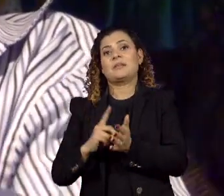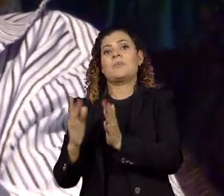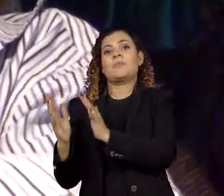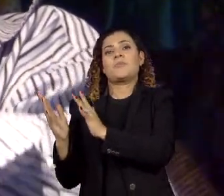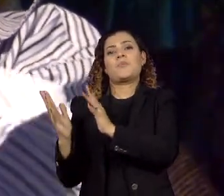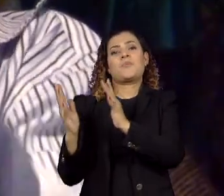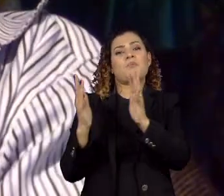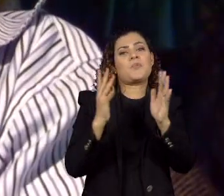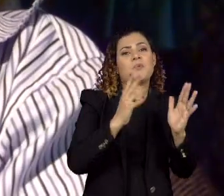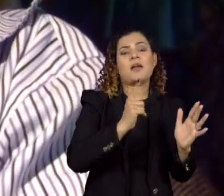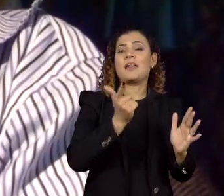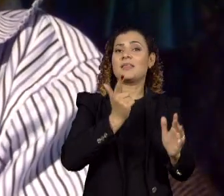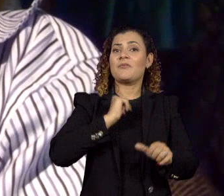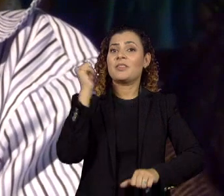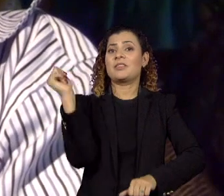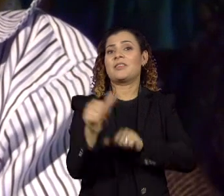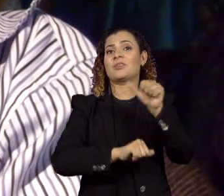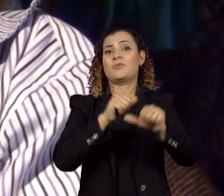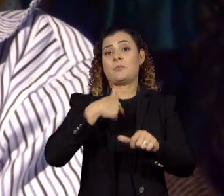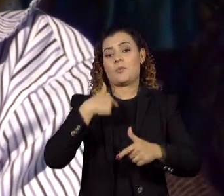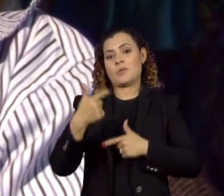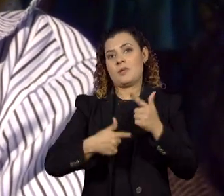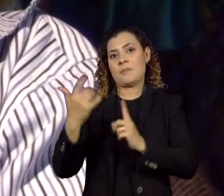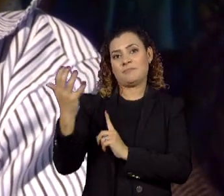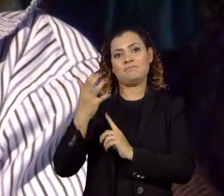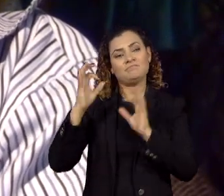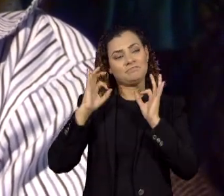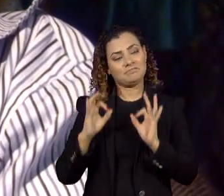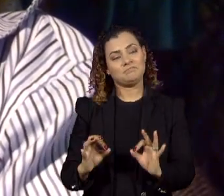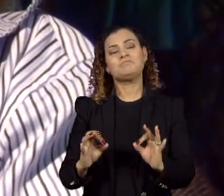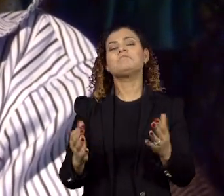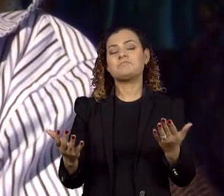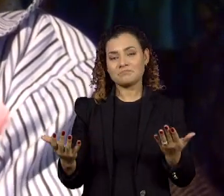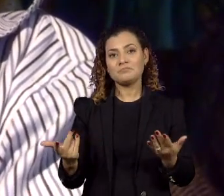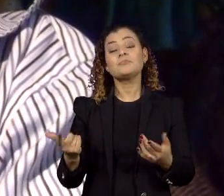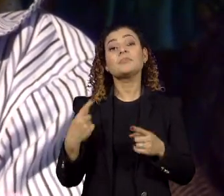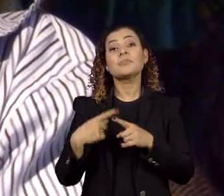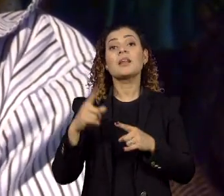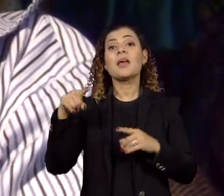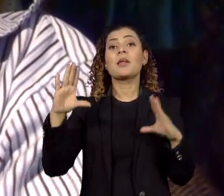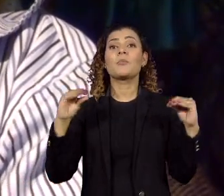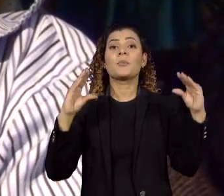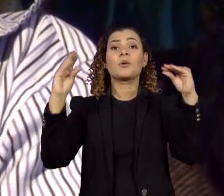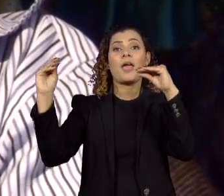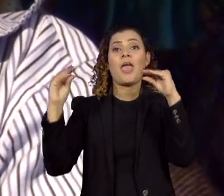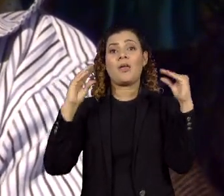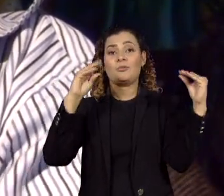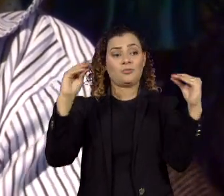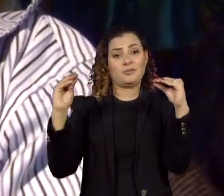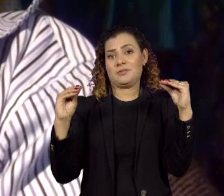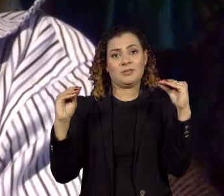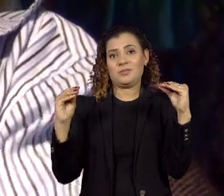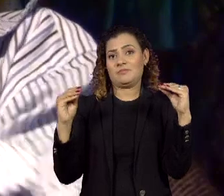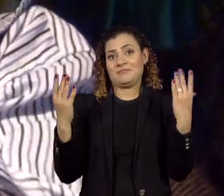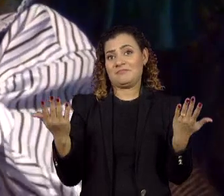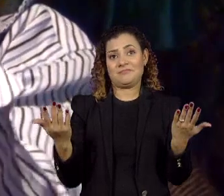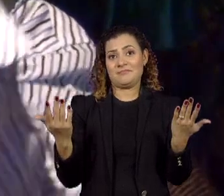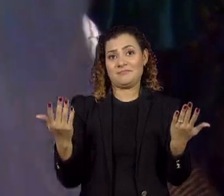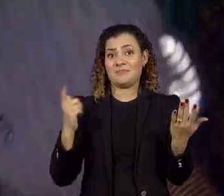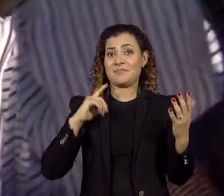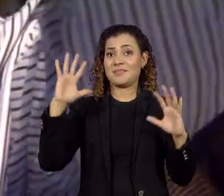como se diz, transformação no meu trabalho também. Que era boneco sem boneco, não tinha boneco,